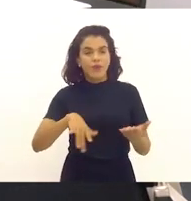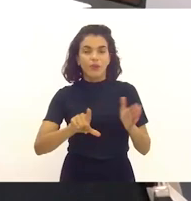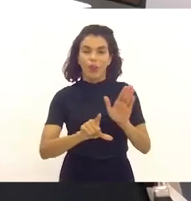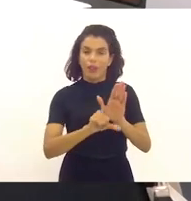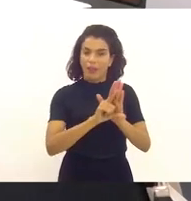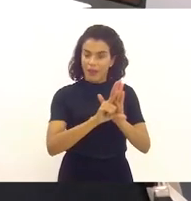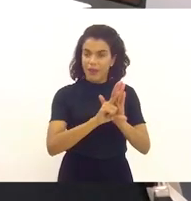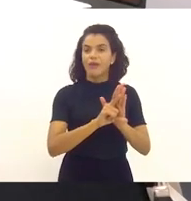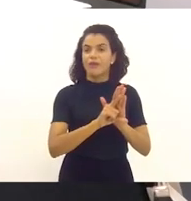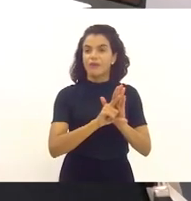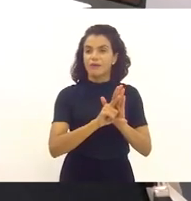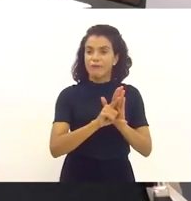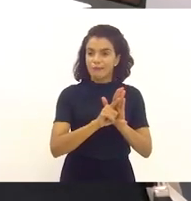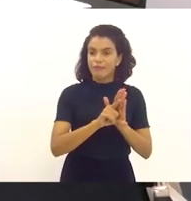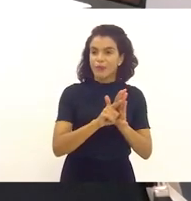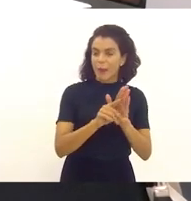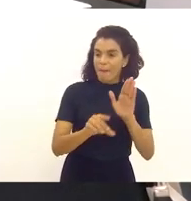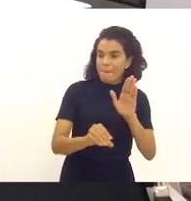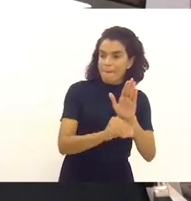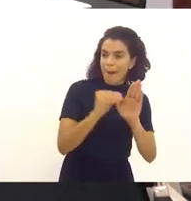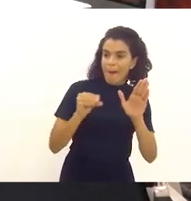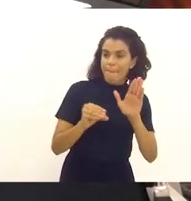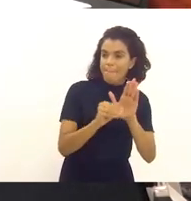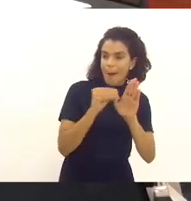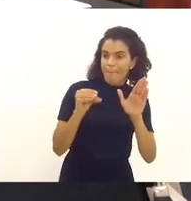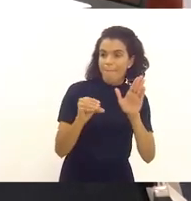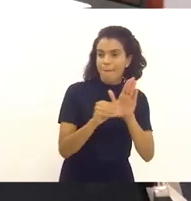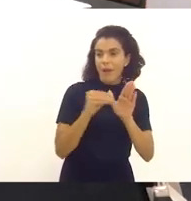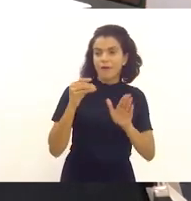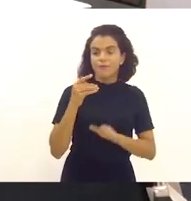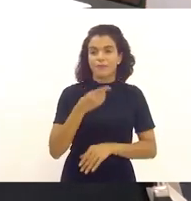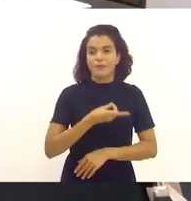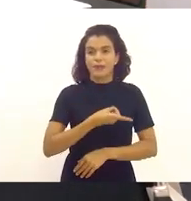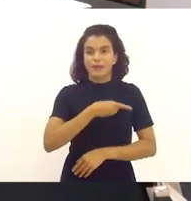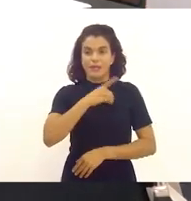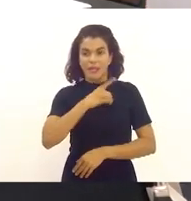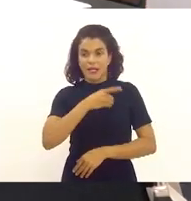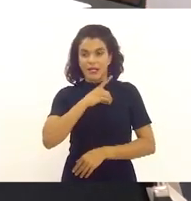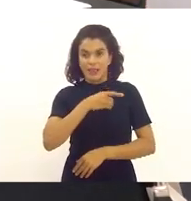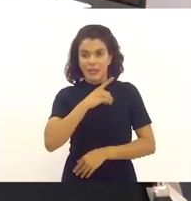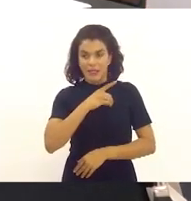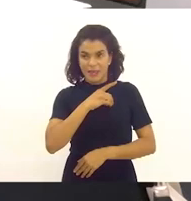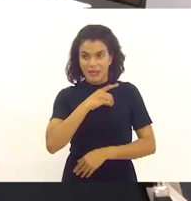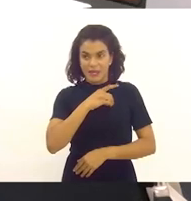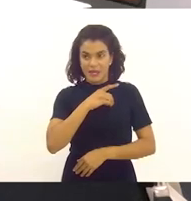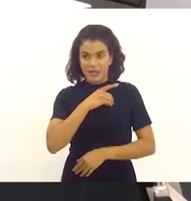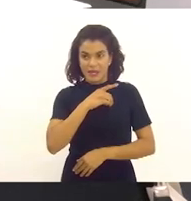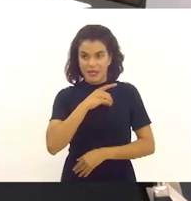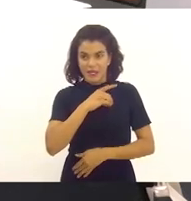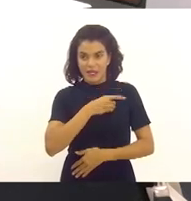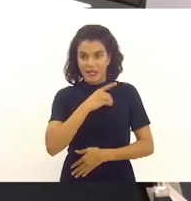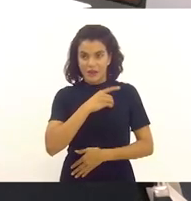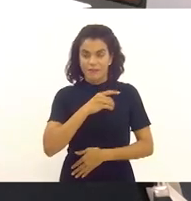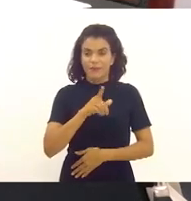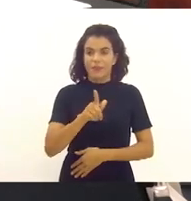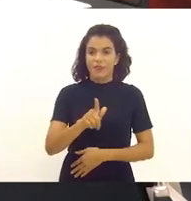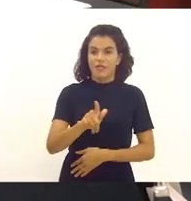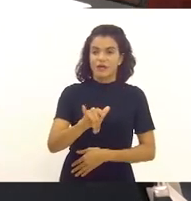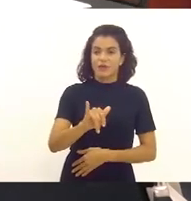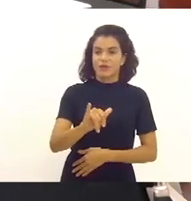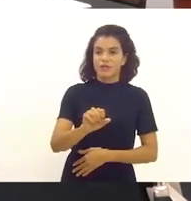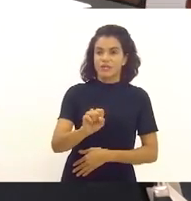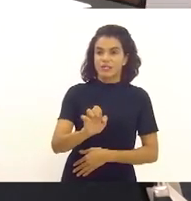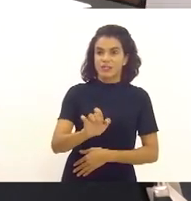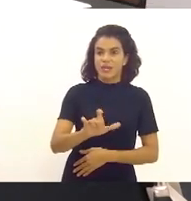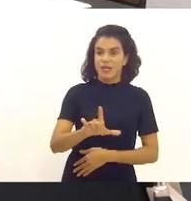costurada com a senhora delegada deixa eu ver aqui o nome dela é a Gisele do Espírito